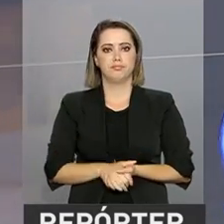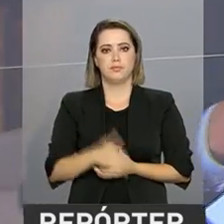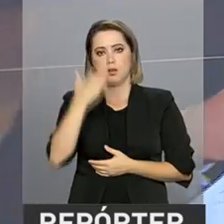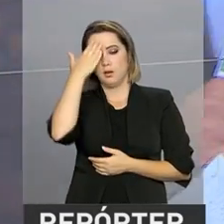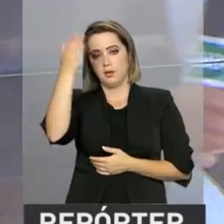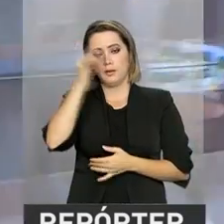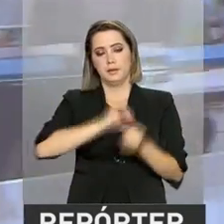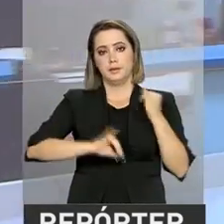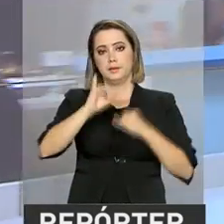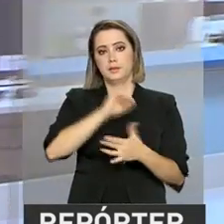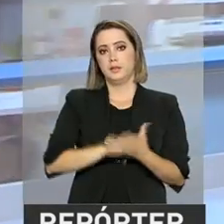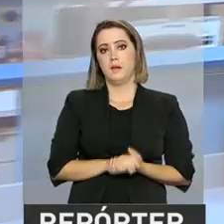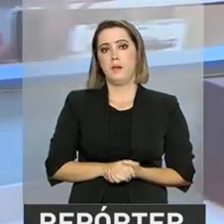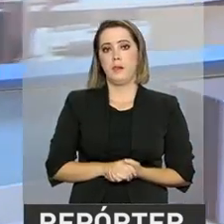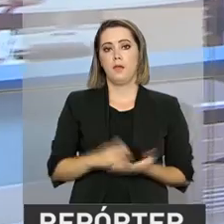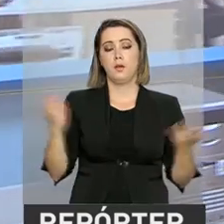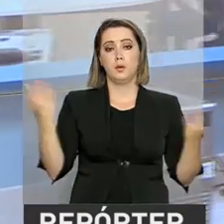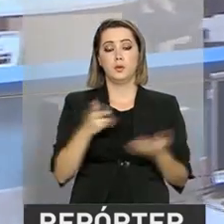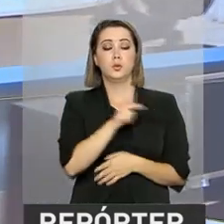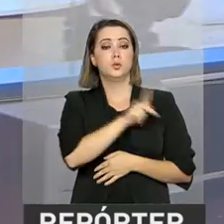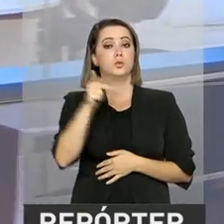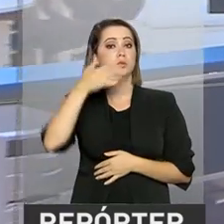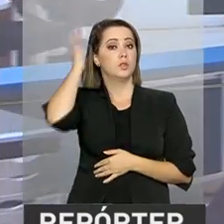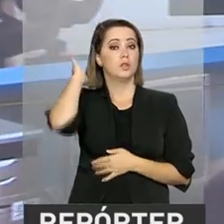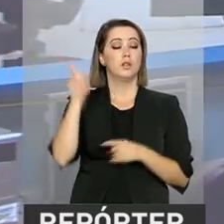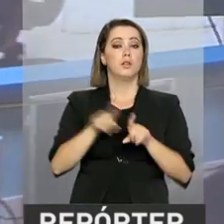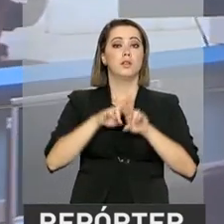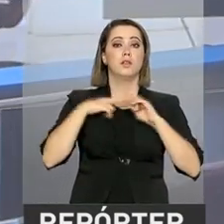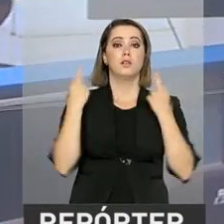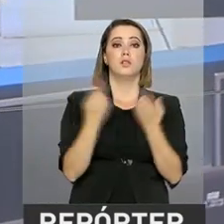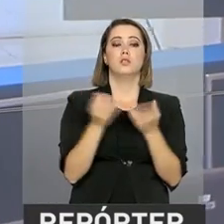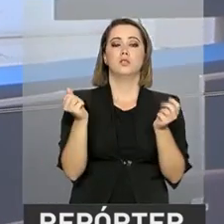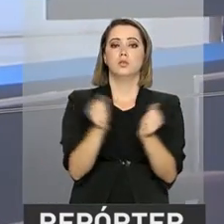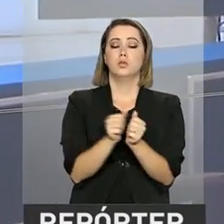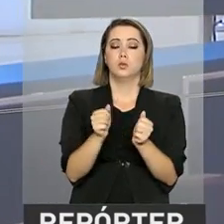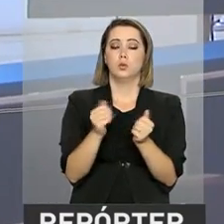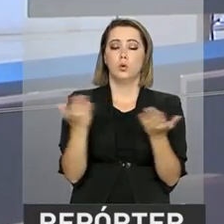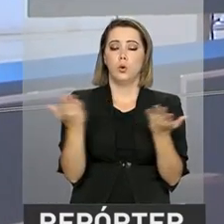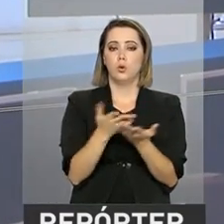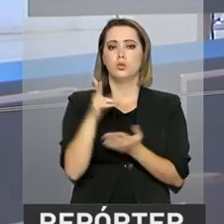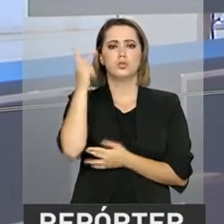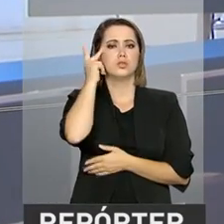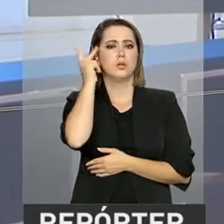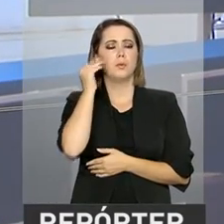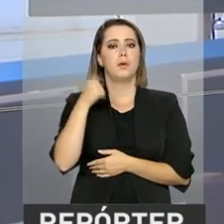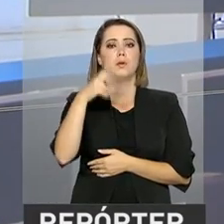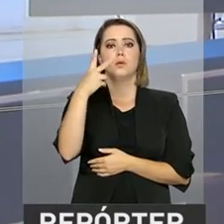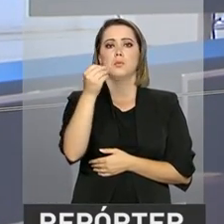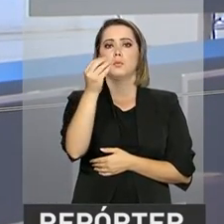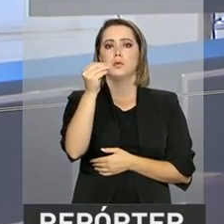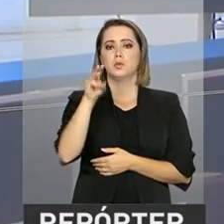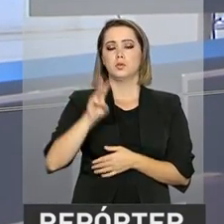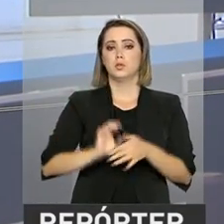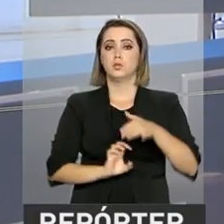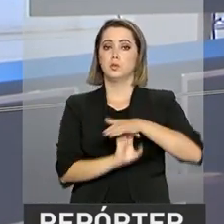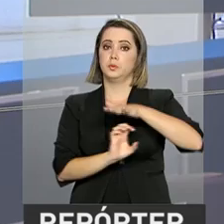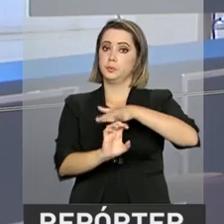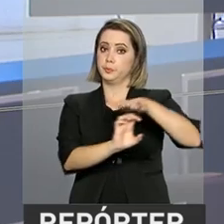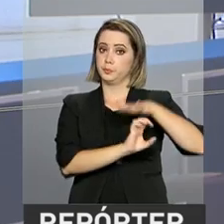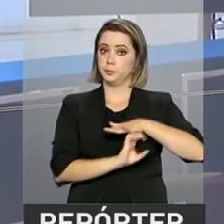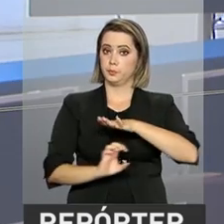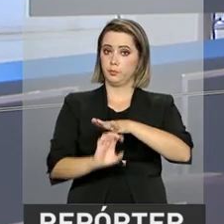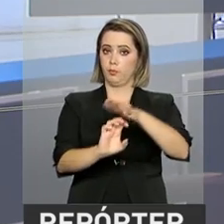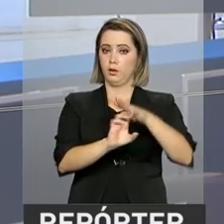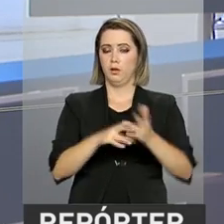essas informações e o presidente Michel Temer esteve reunido hoje em São Paulo com mais de 200 empresários para discutir a